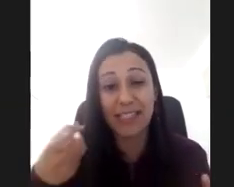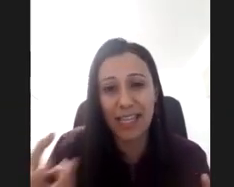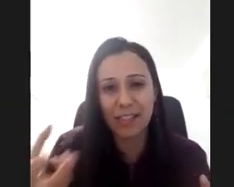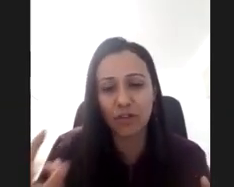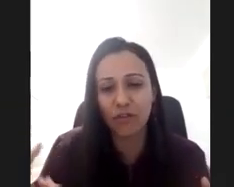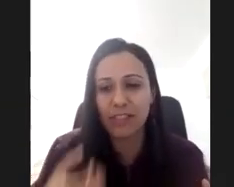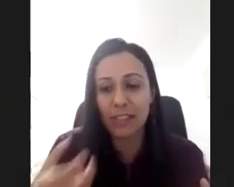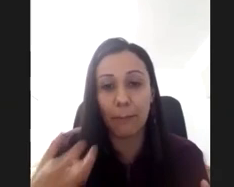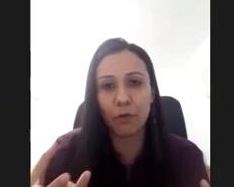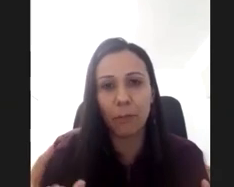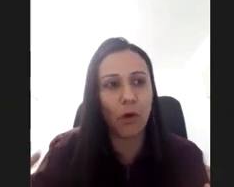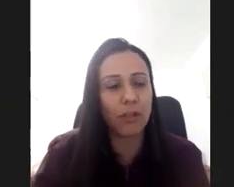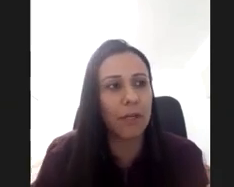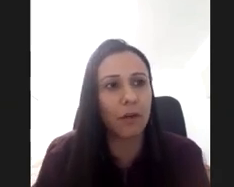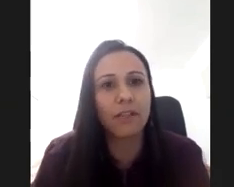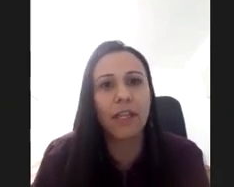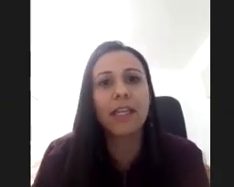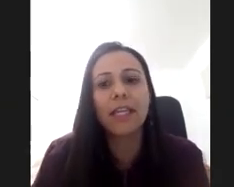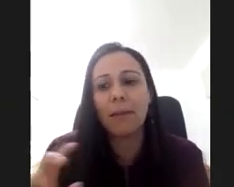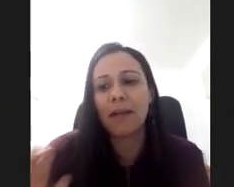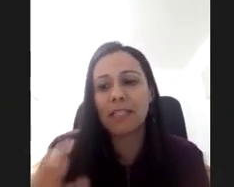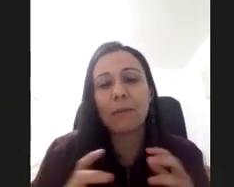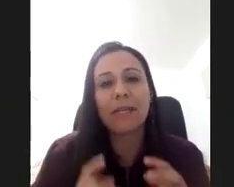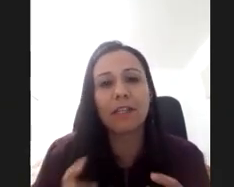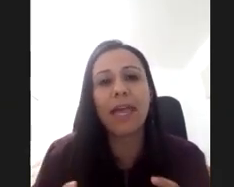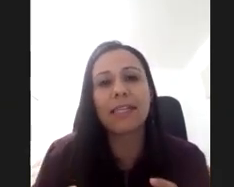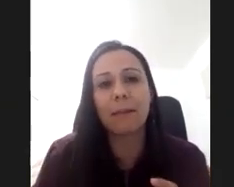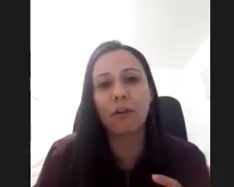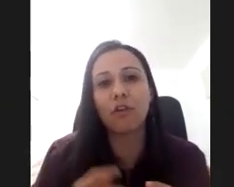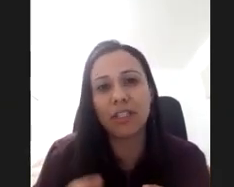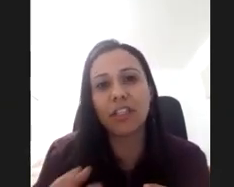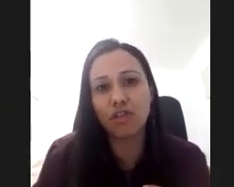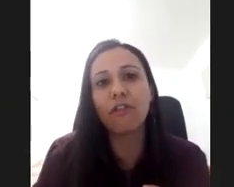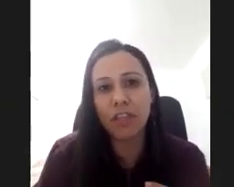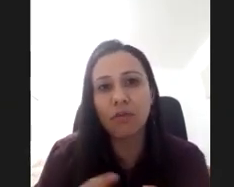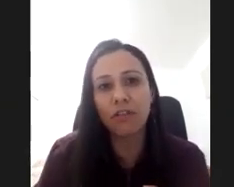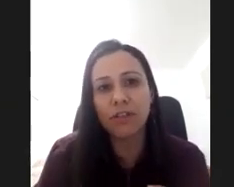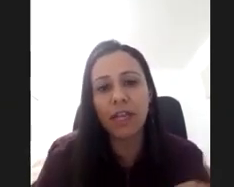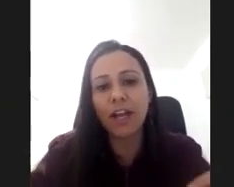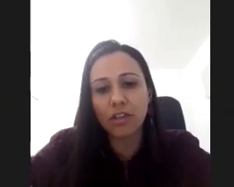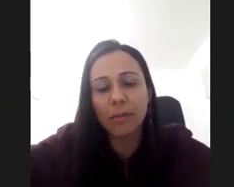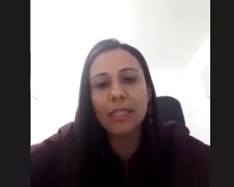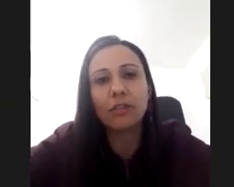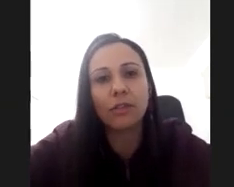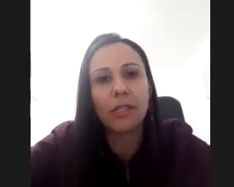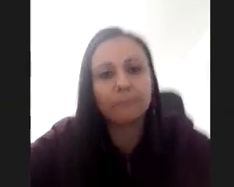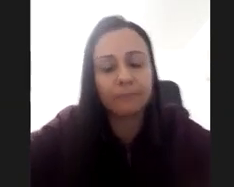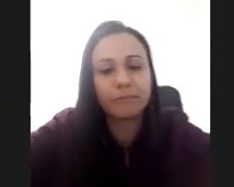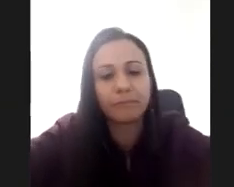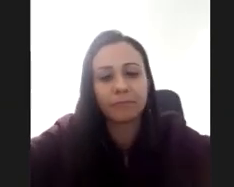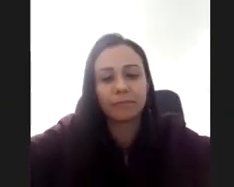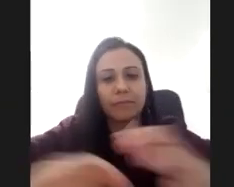é que essa questão antifascista está muito posta para nós, né? Mas a minha impressão é essa, Paula. Eu gostaria de te ouvir o que você acha sobre isso, assim.